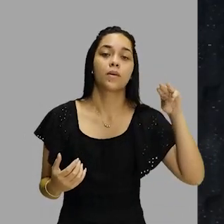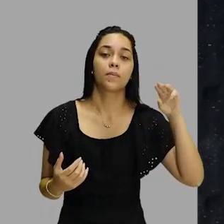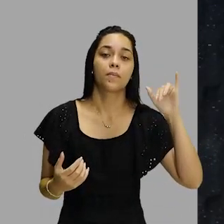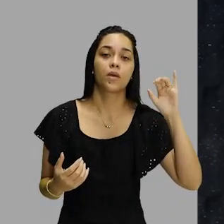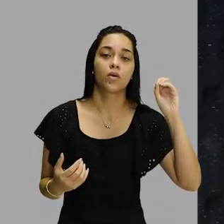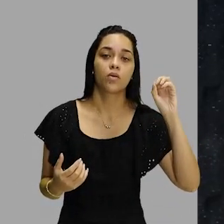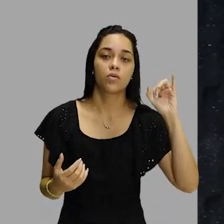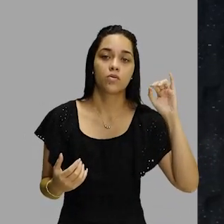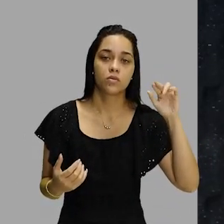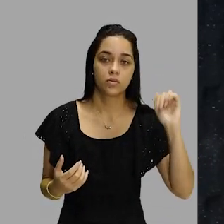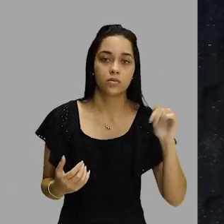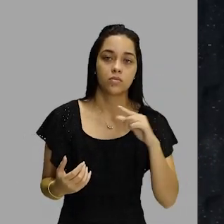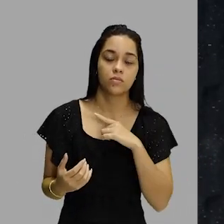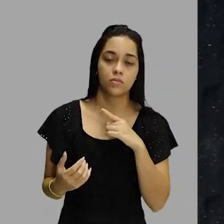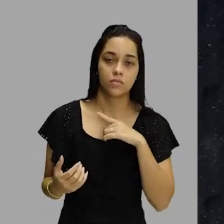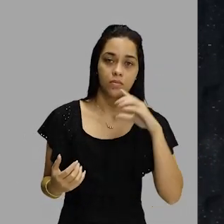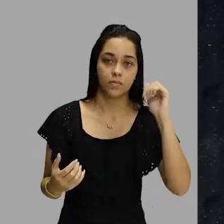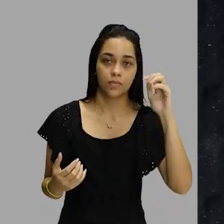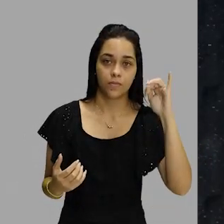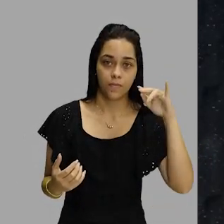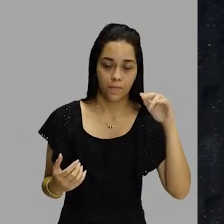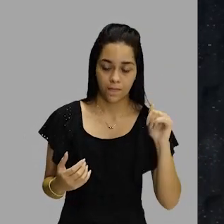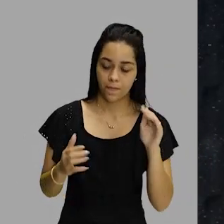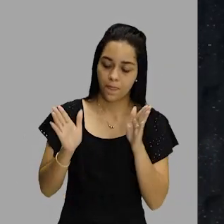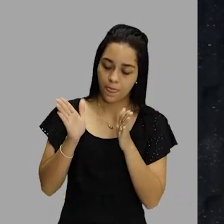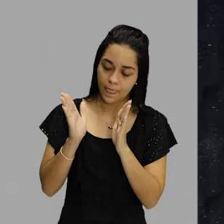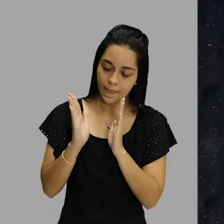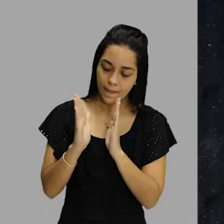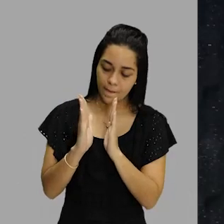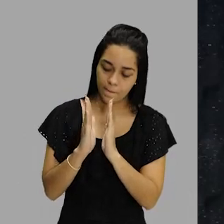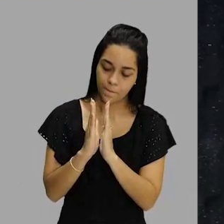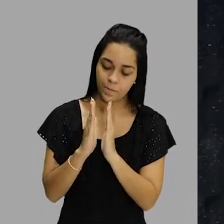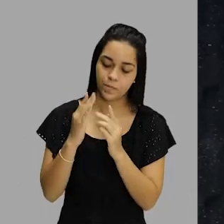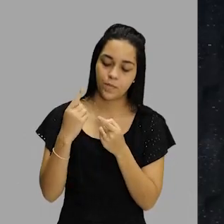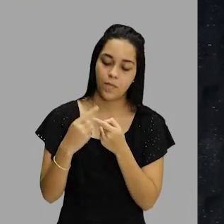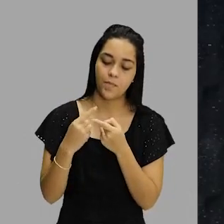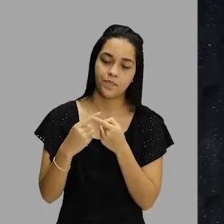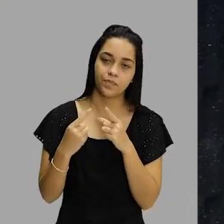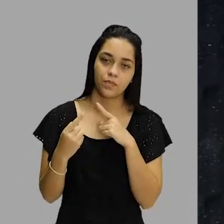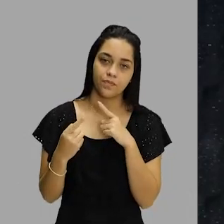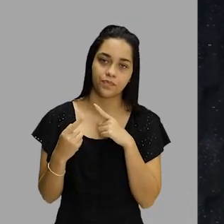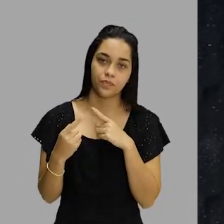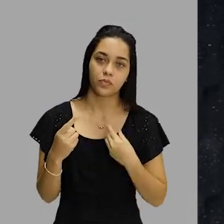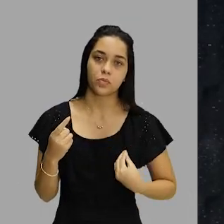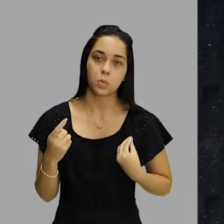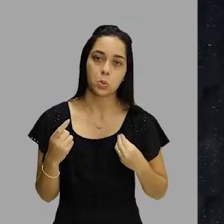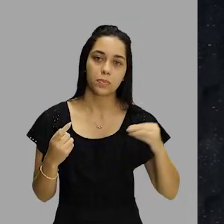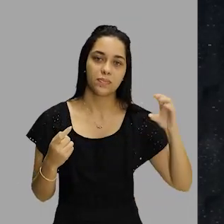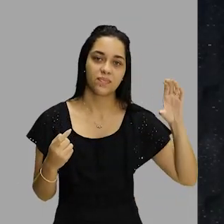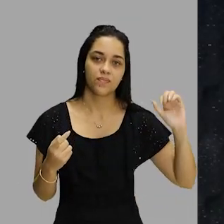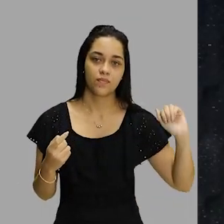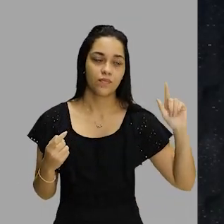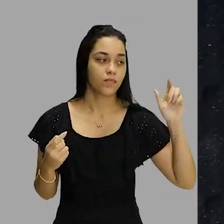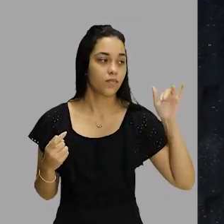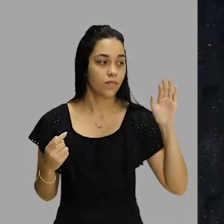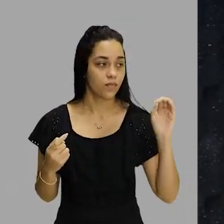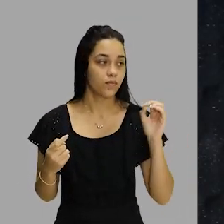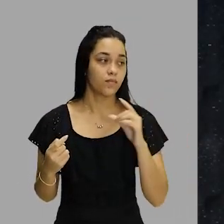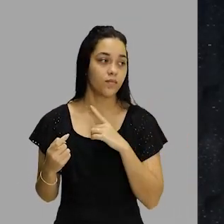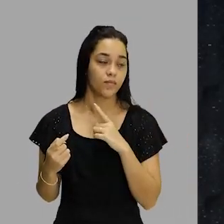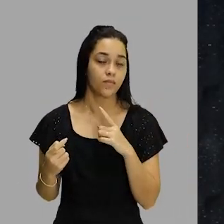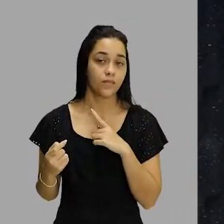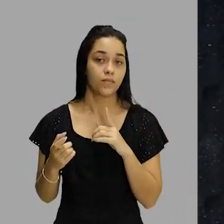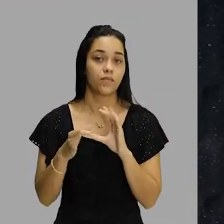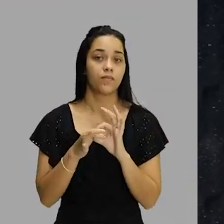que faz com que as actinas se aproximem por causa da presença do cálcio. Né? O cálcio